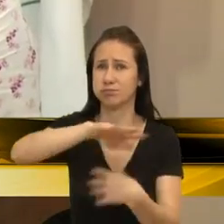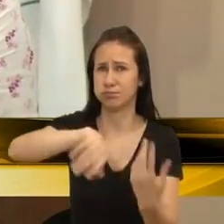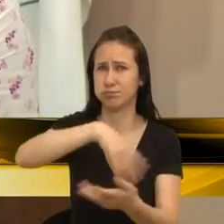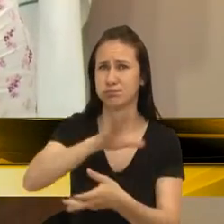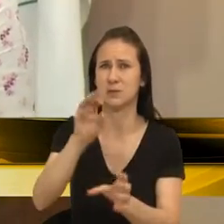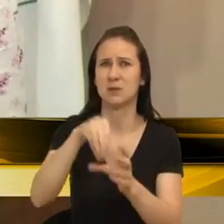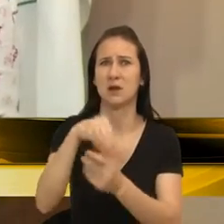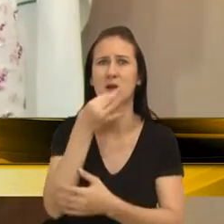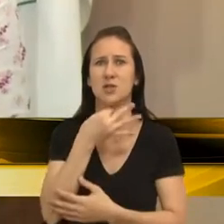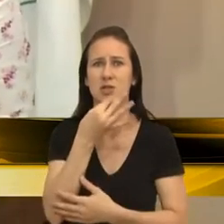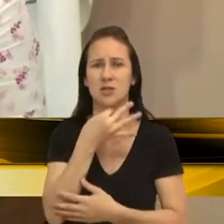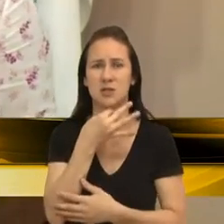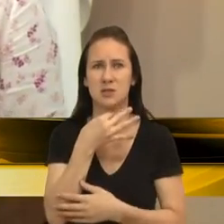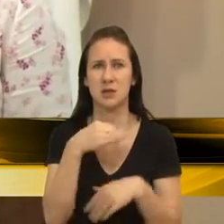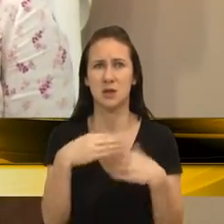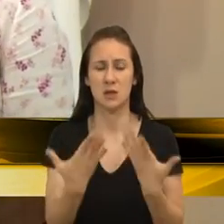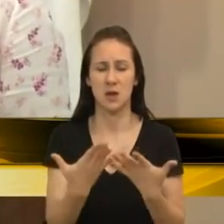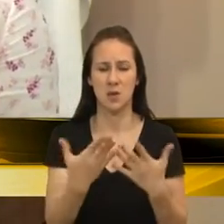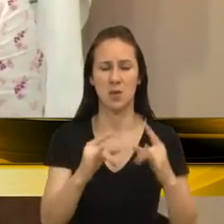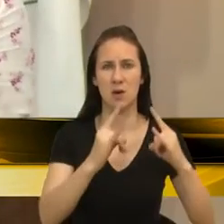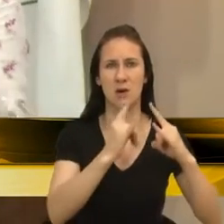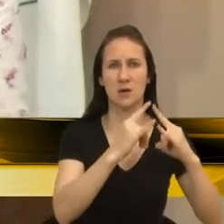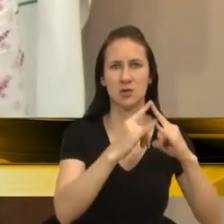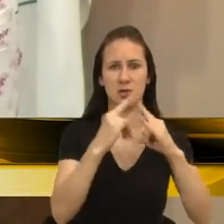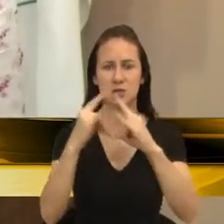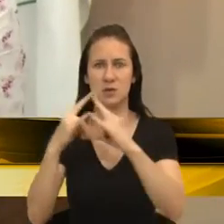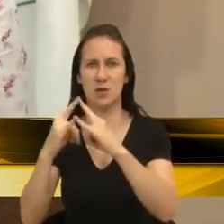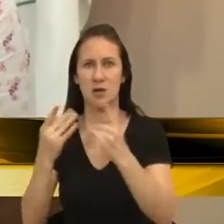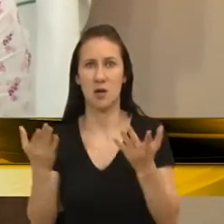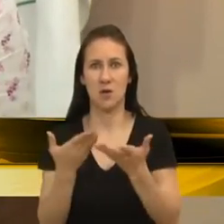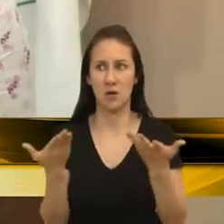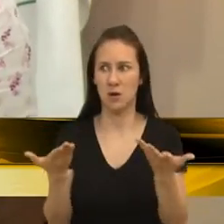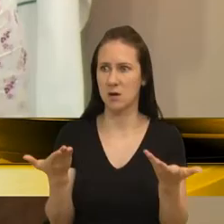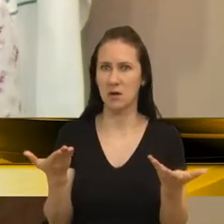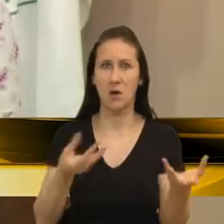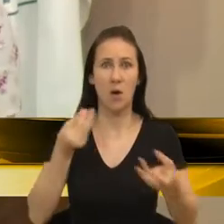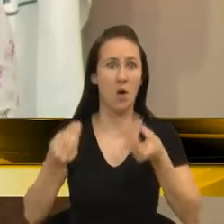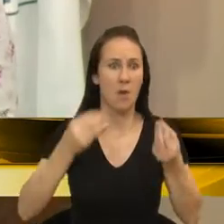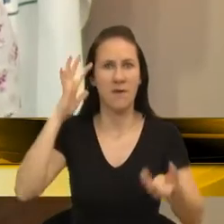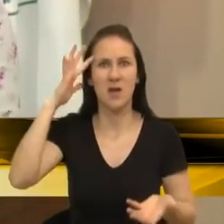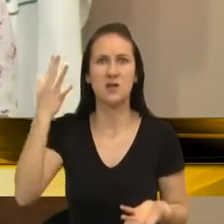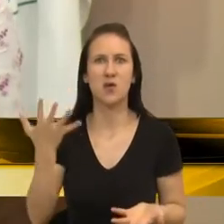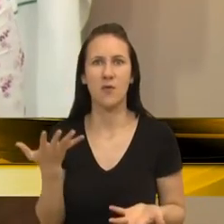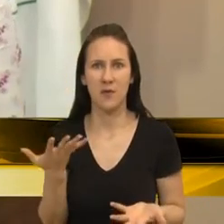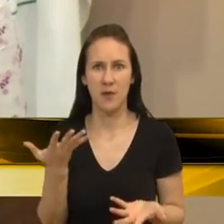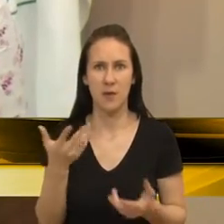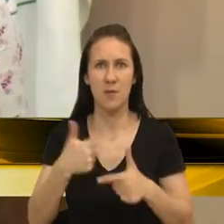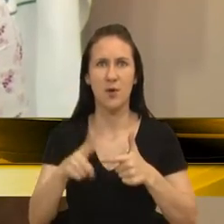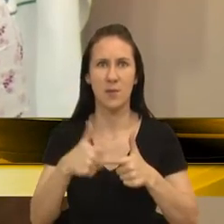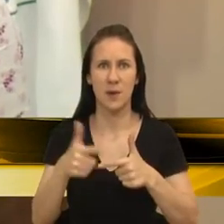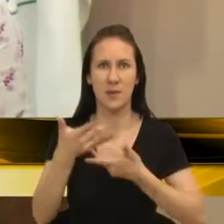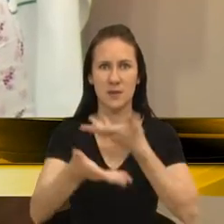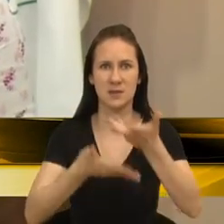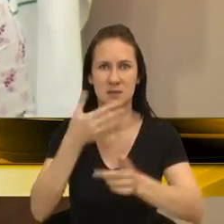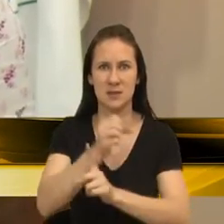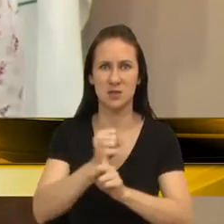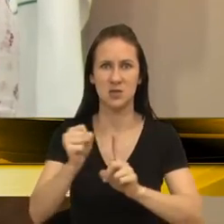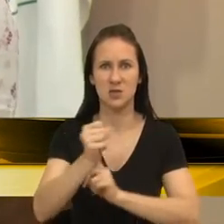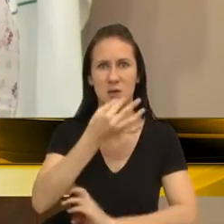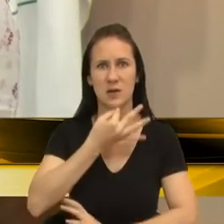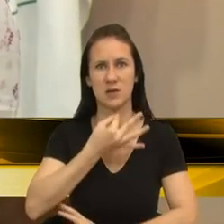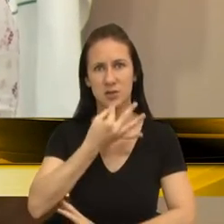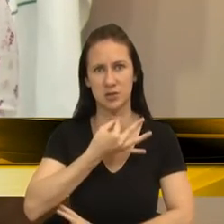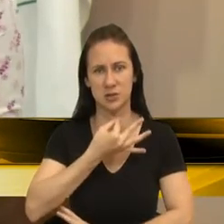E aí as entidades estão enlouquecidas tentando resolver o problema da assistência social de Caxias do Sul.